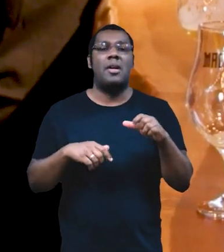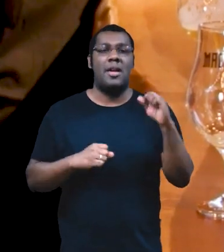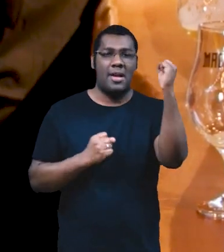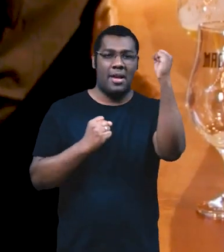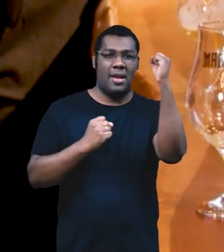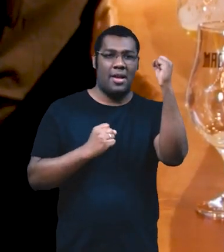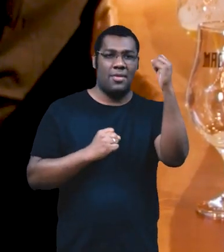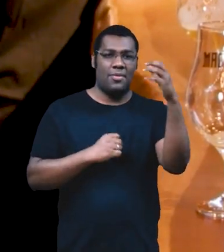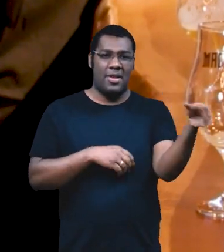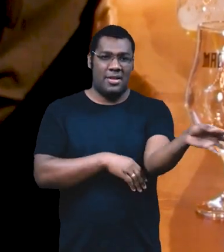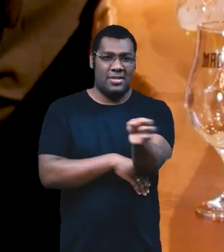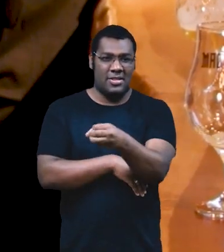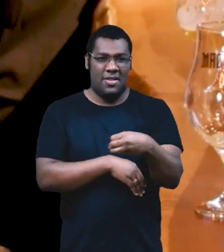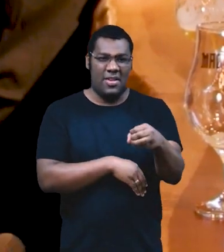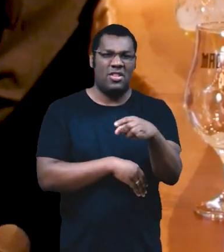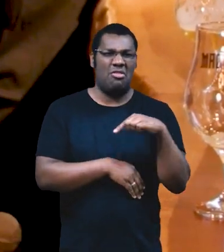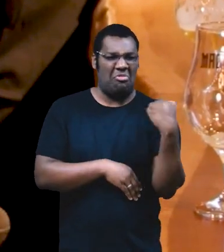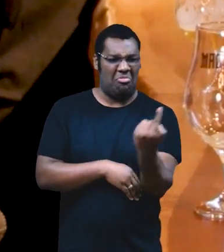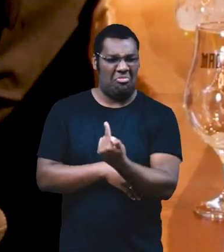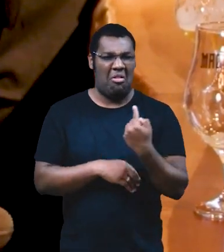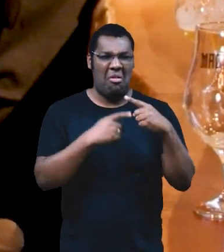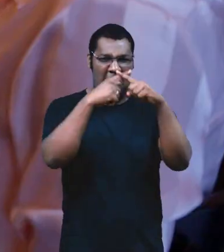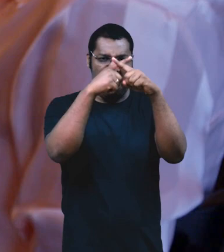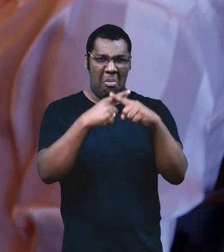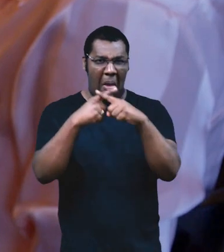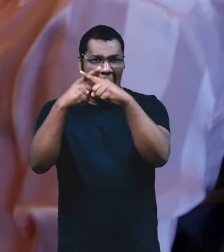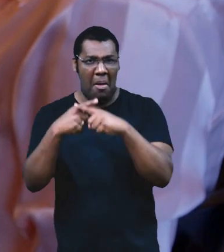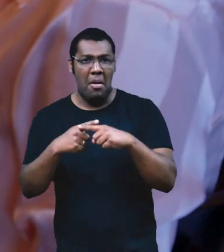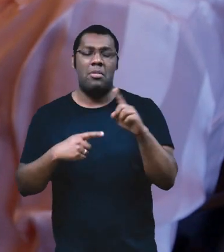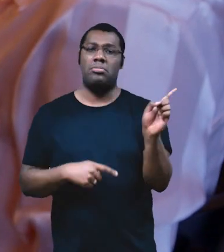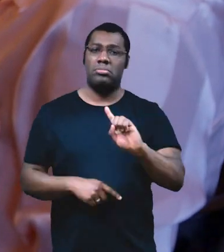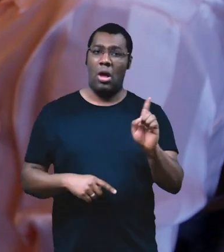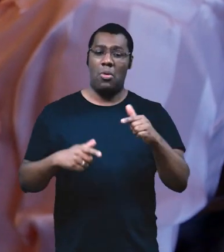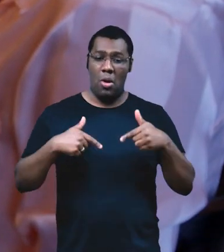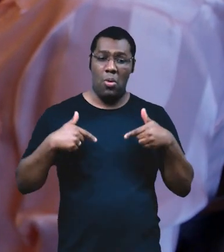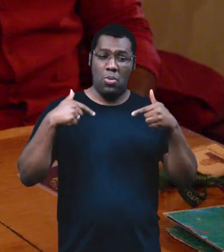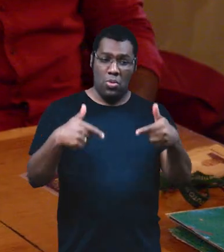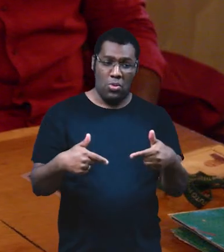está todo mundo lutando para que a gente consiga um resultado melhor aí.